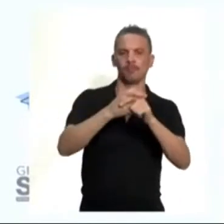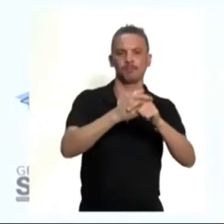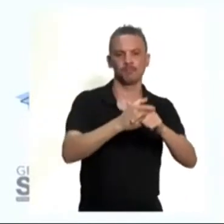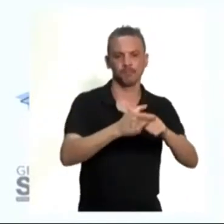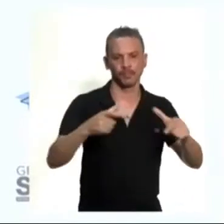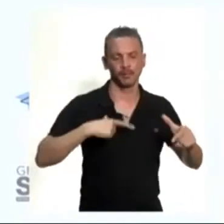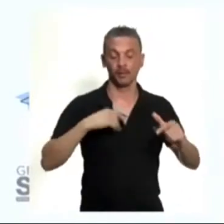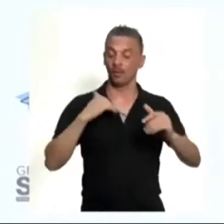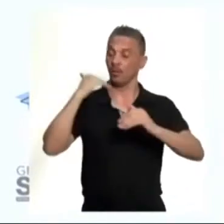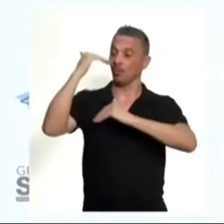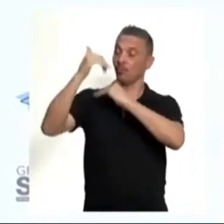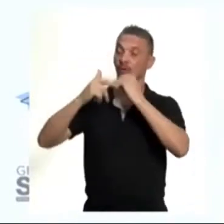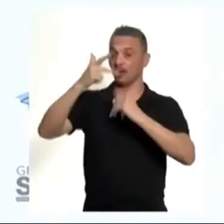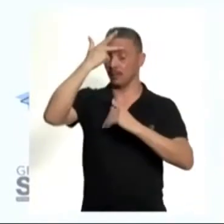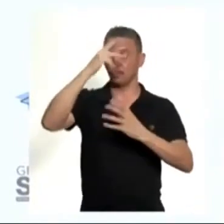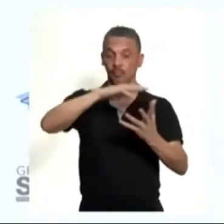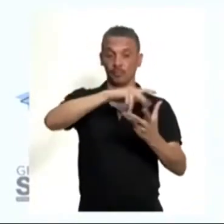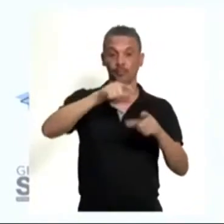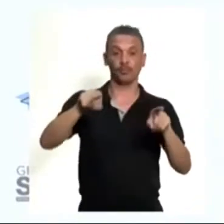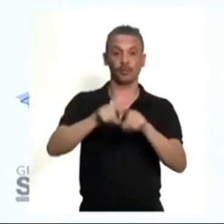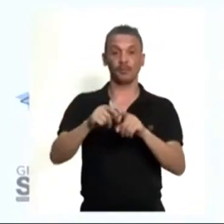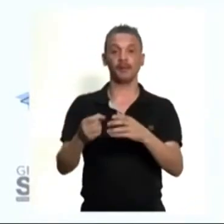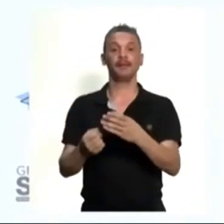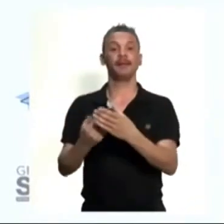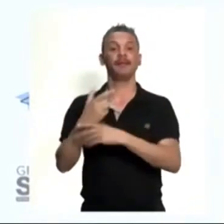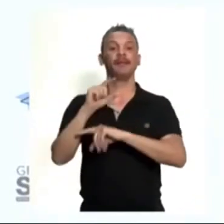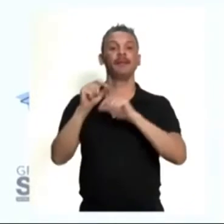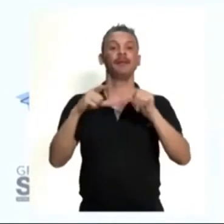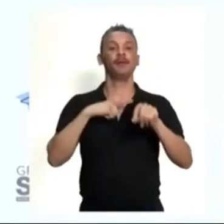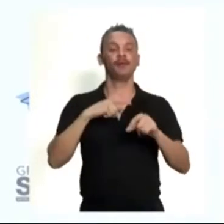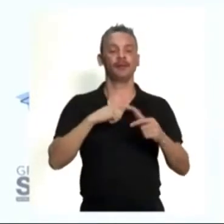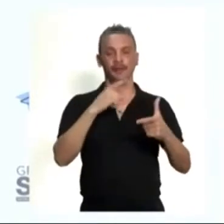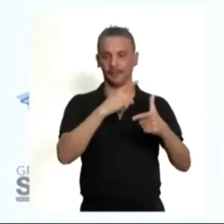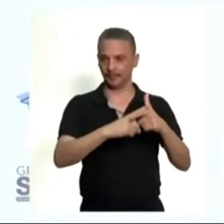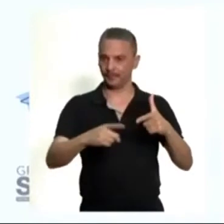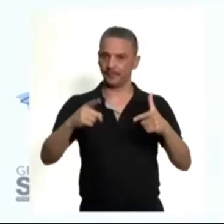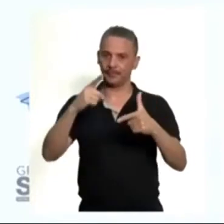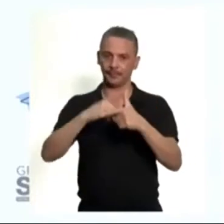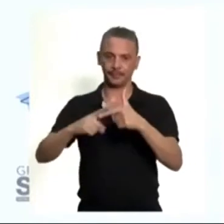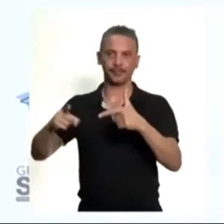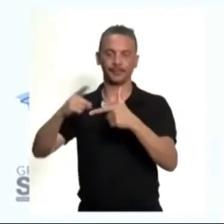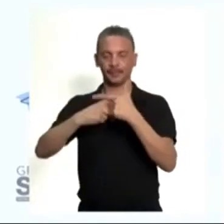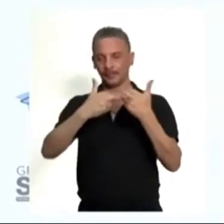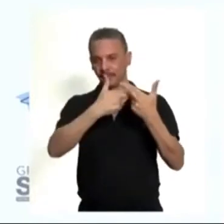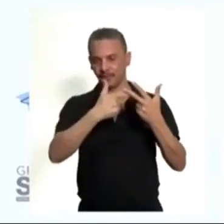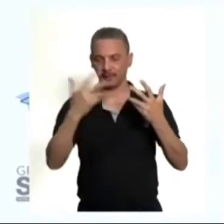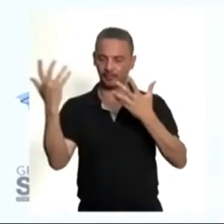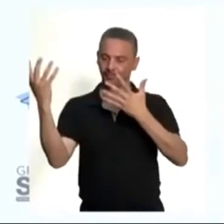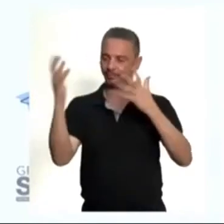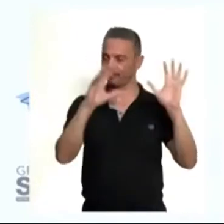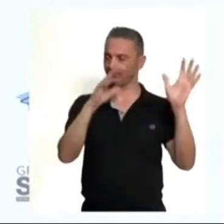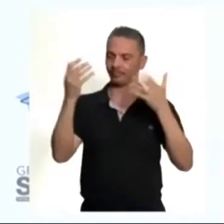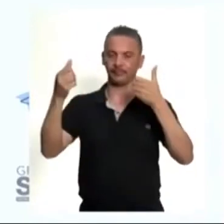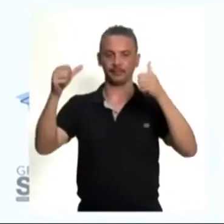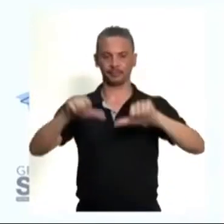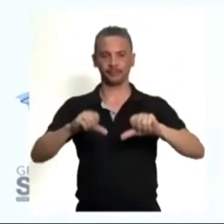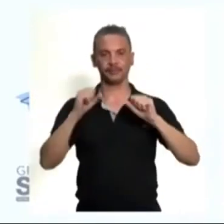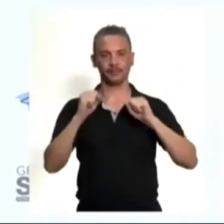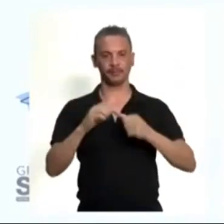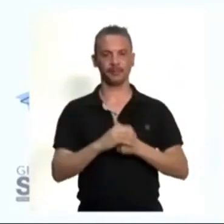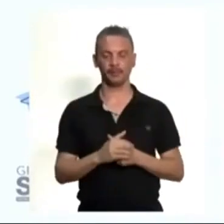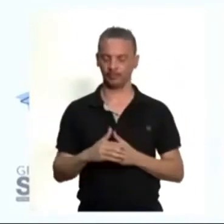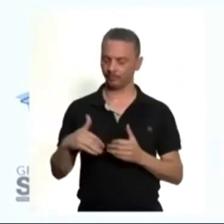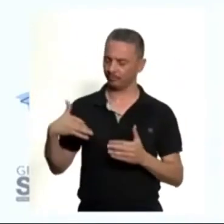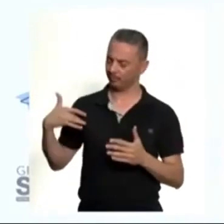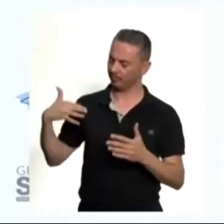o progresso da humanidade, mas também tem criado uma séria preocupação. O prejuízo ao meio ambiente, né? Que é o que nós falamos agora. Nos próximos